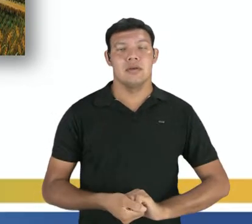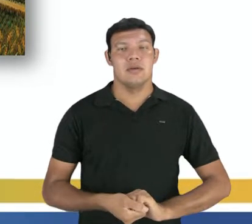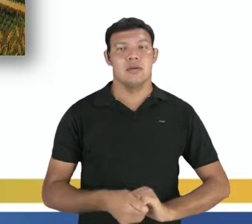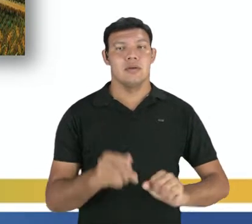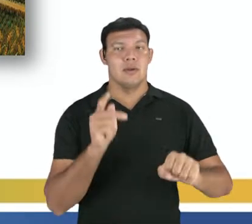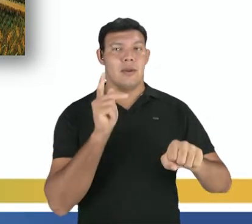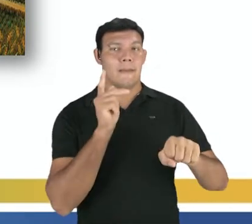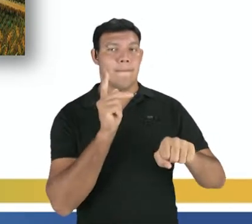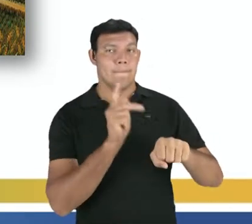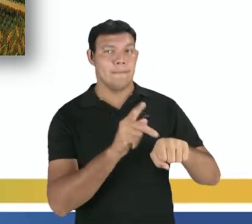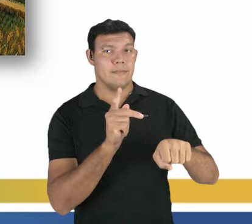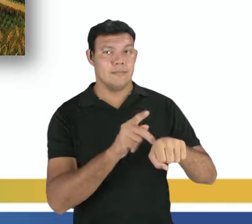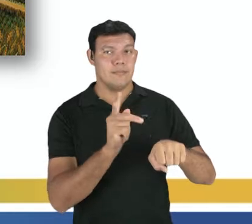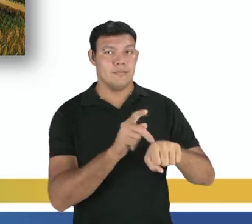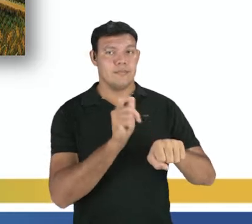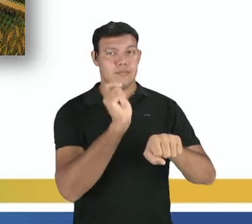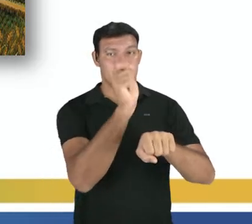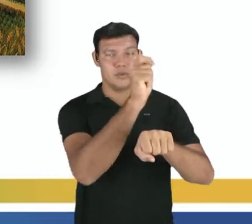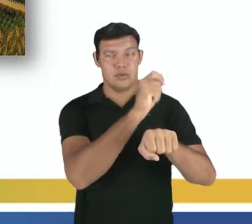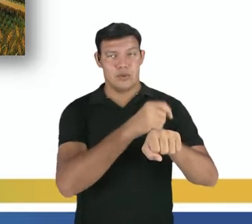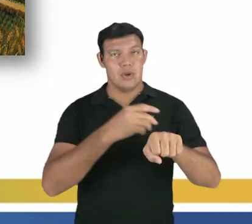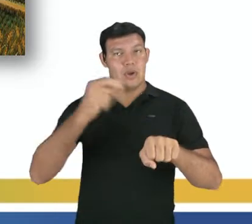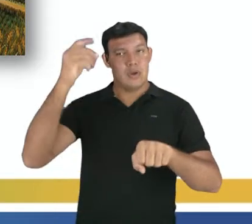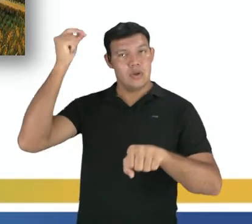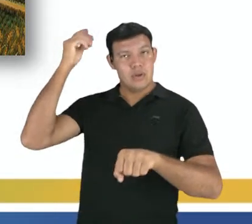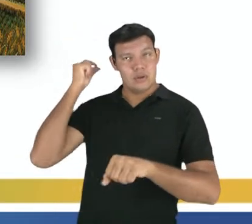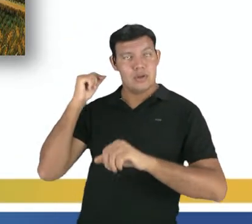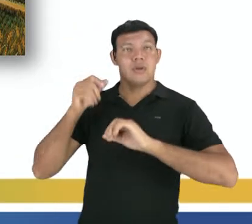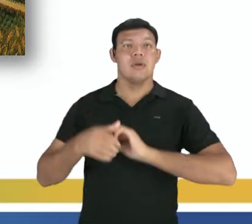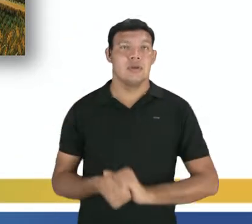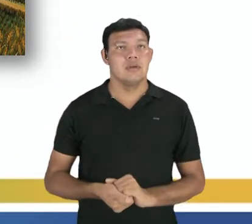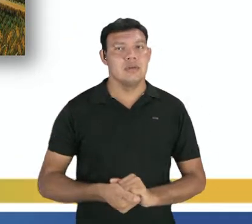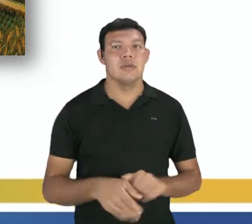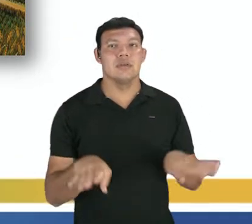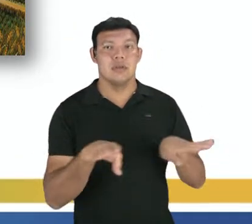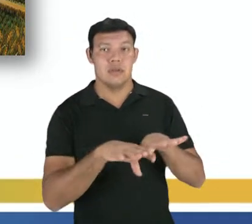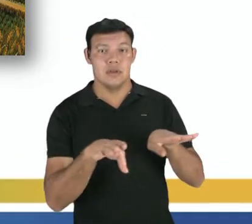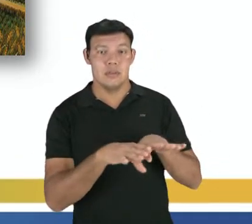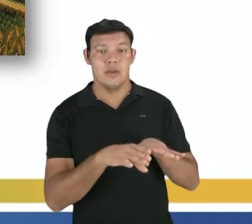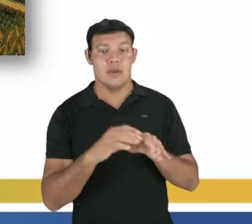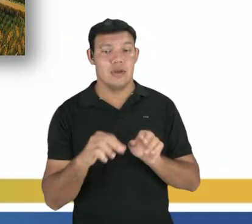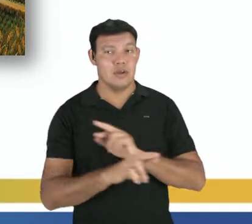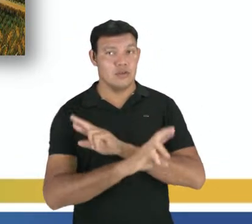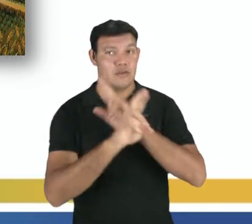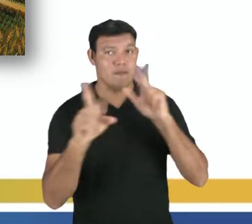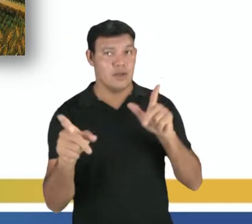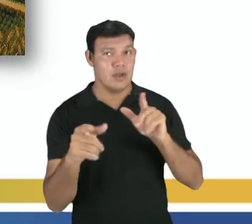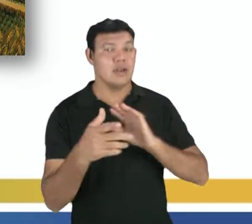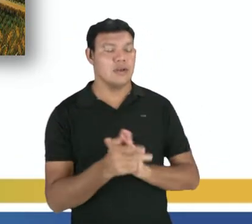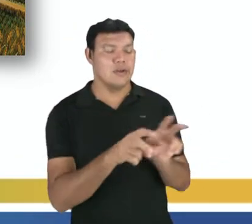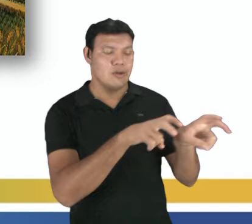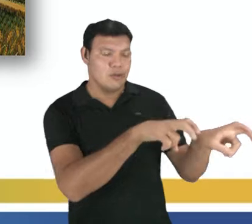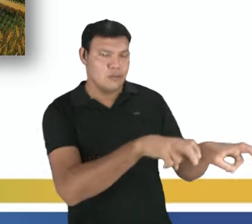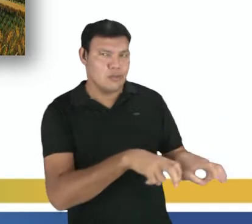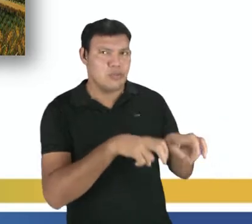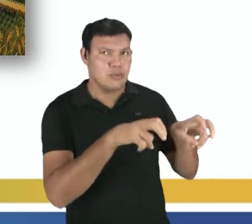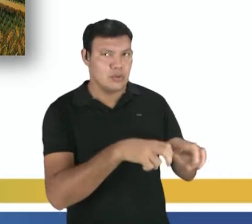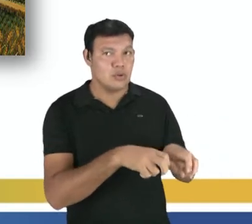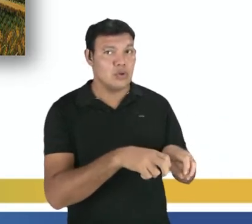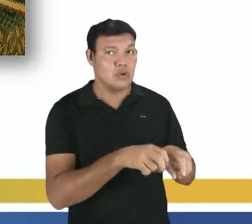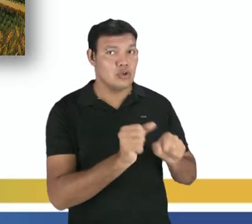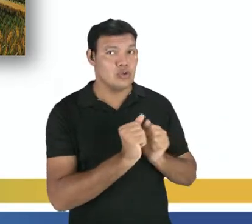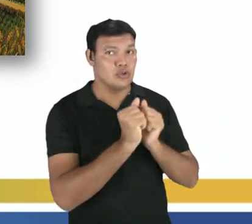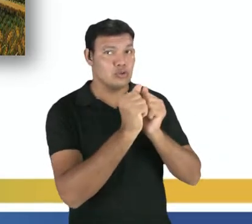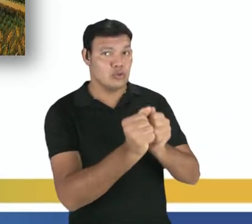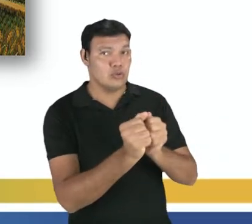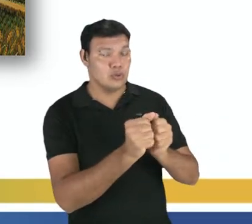questão muito importante, que é essa produção agropastoril. Também conhecida, né, esse movimento como